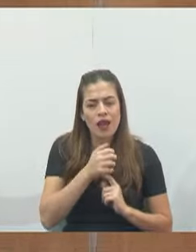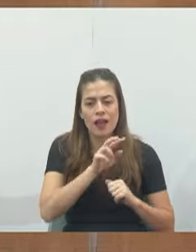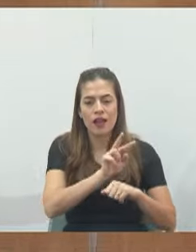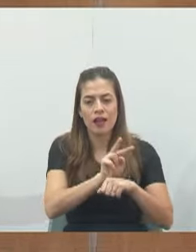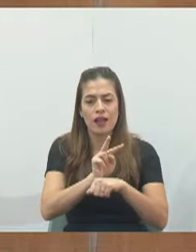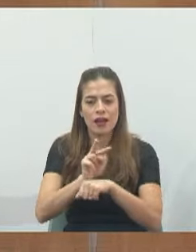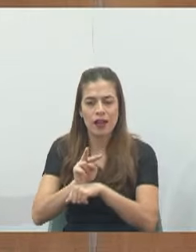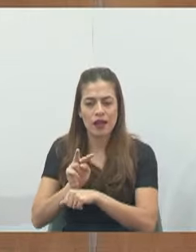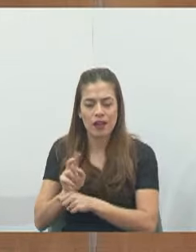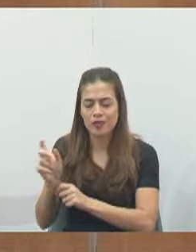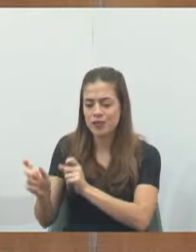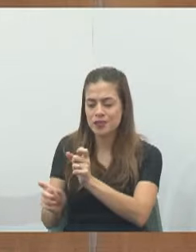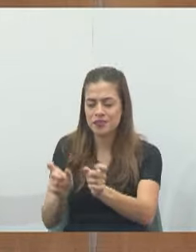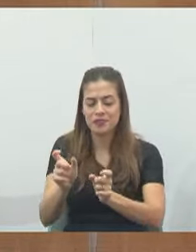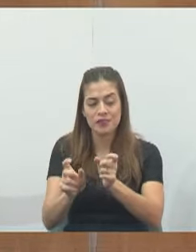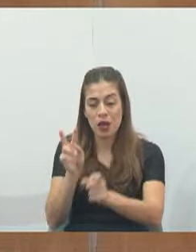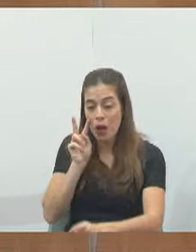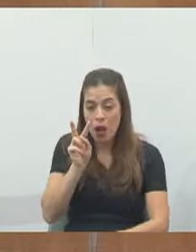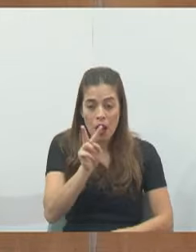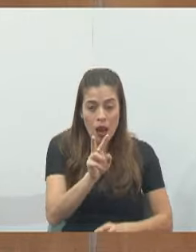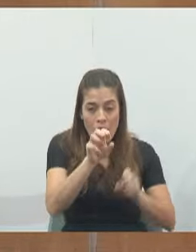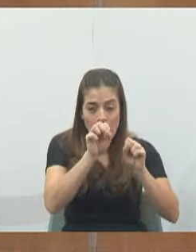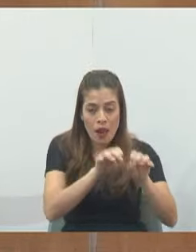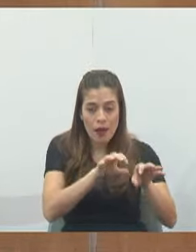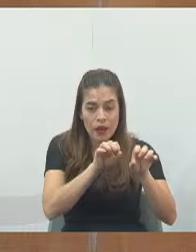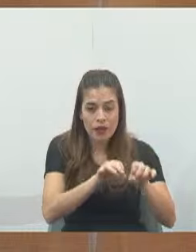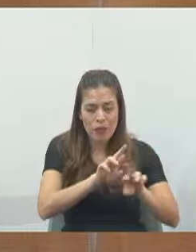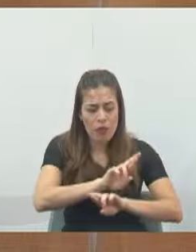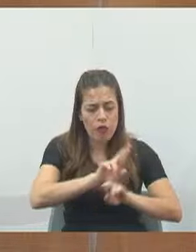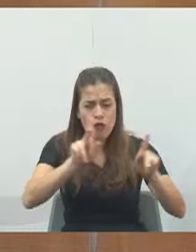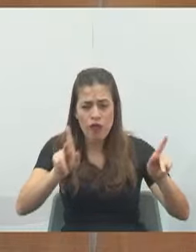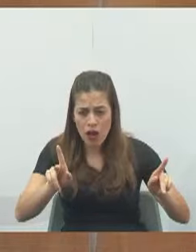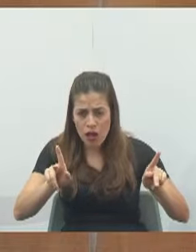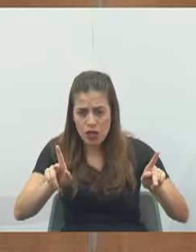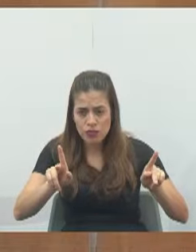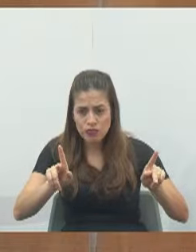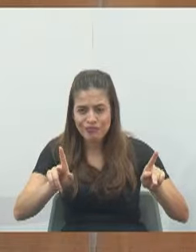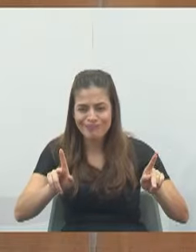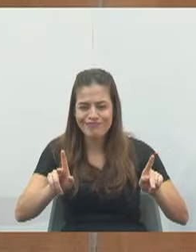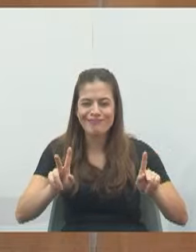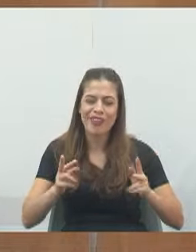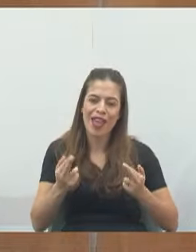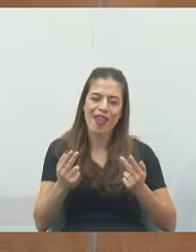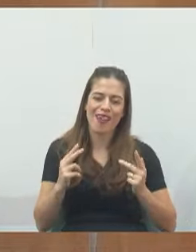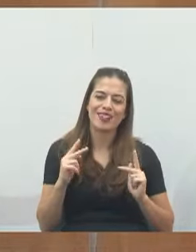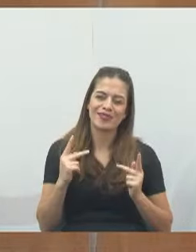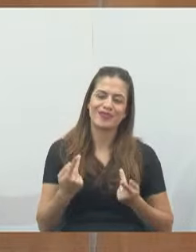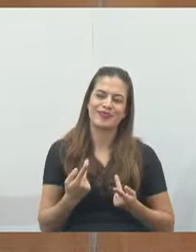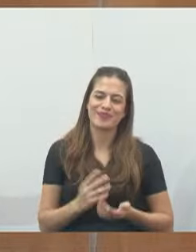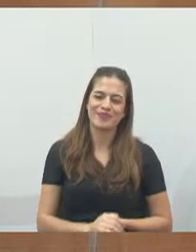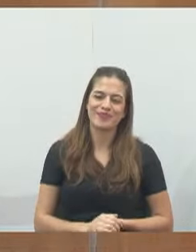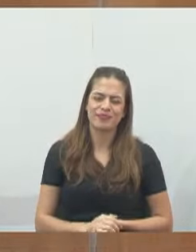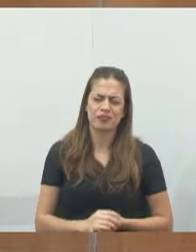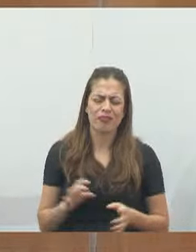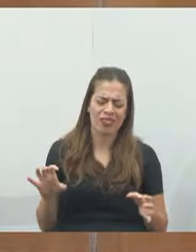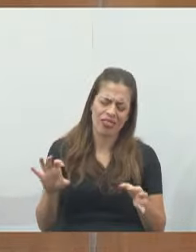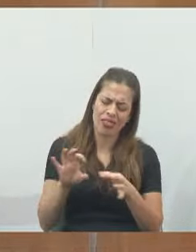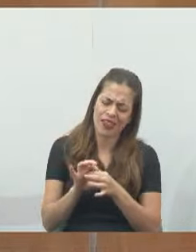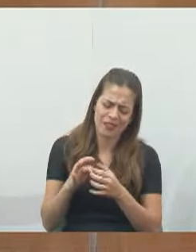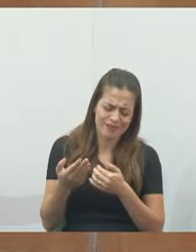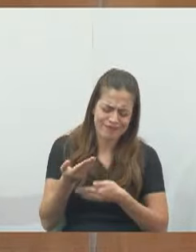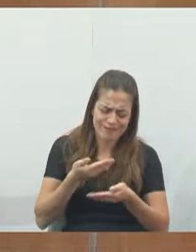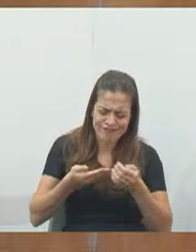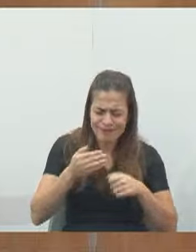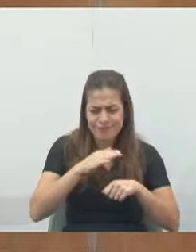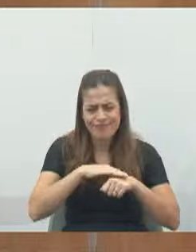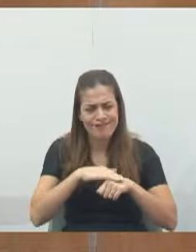do outro e de olhar para a educação de uma forma diferenciada, como a gente olha, por isso que a gente integra muito nós dois nas